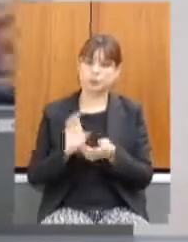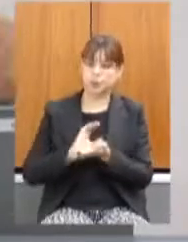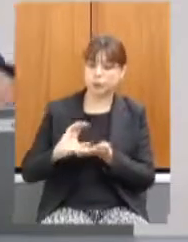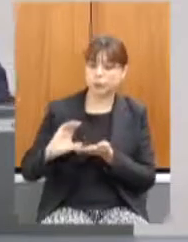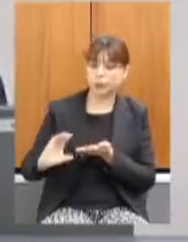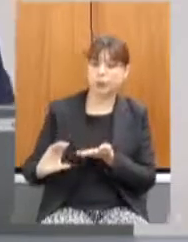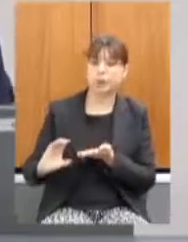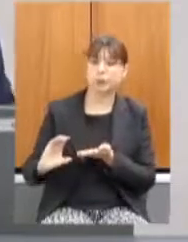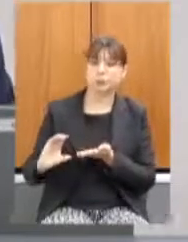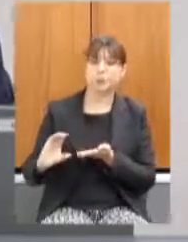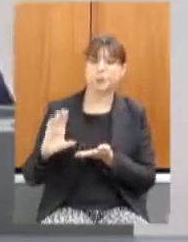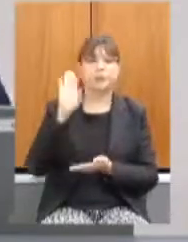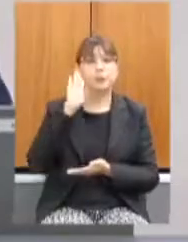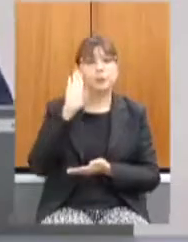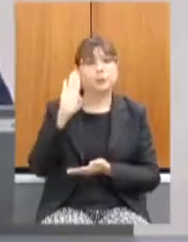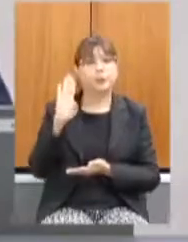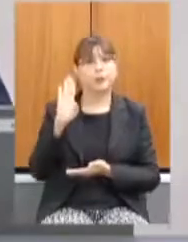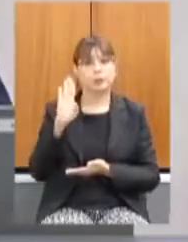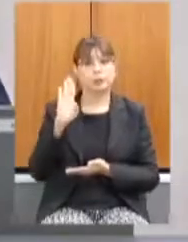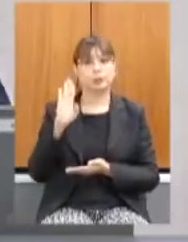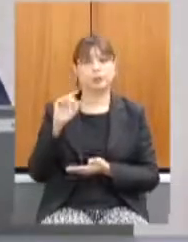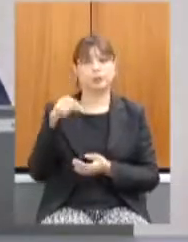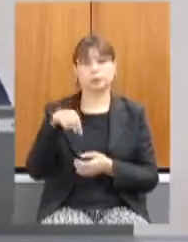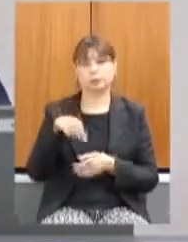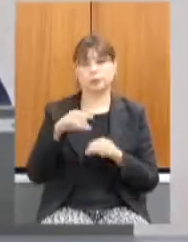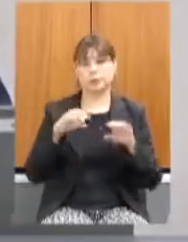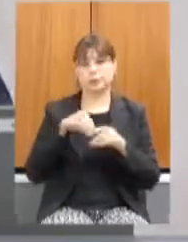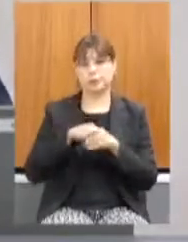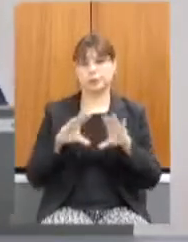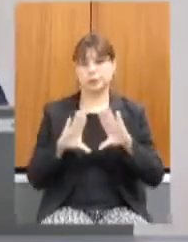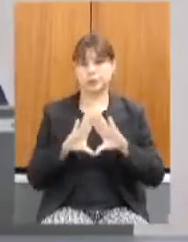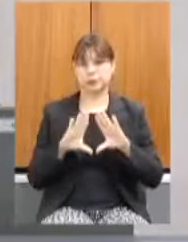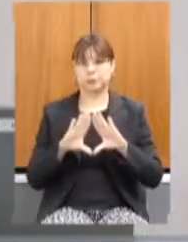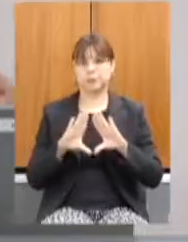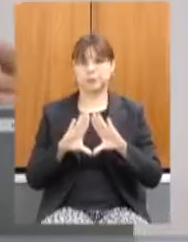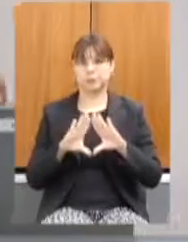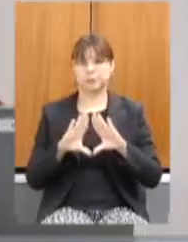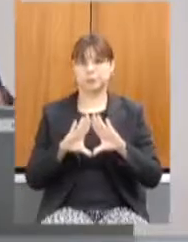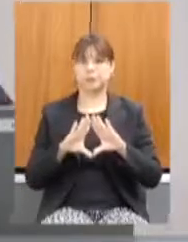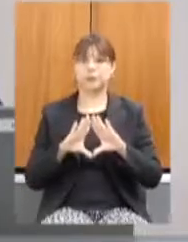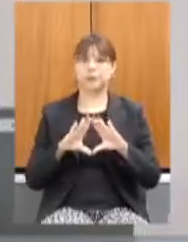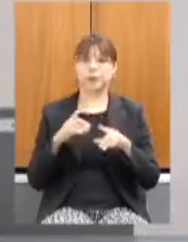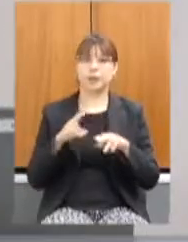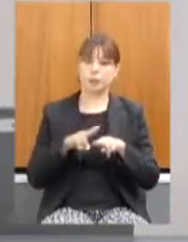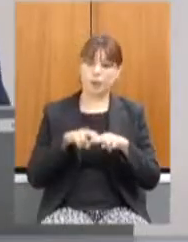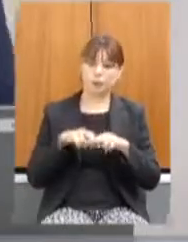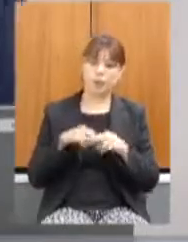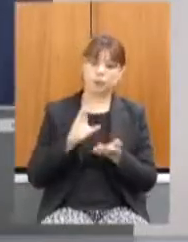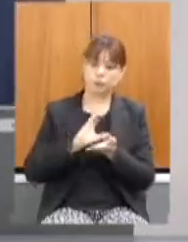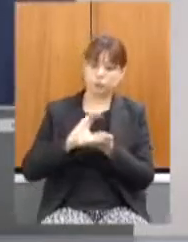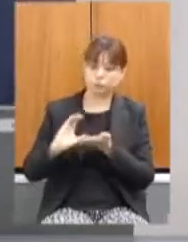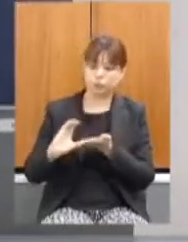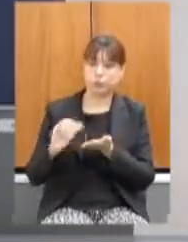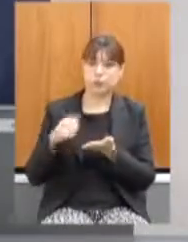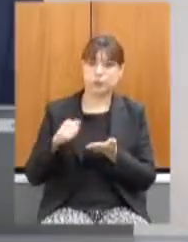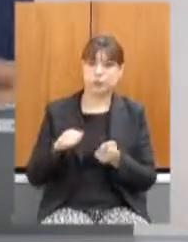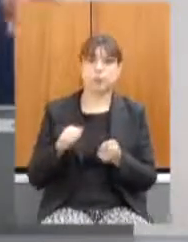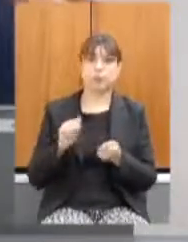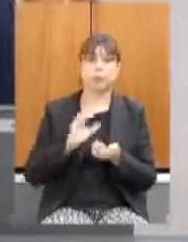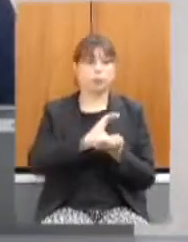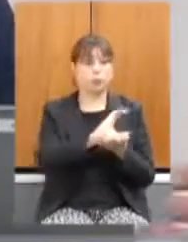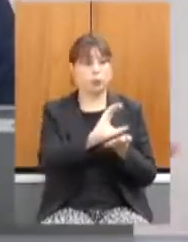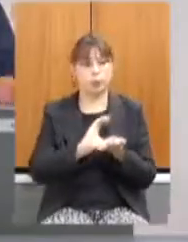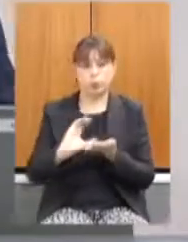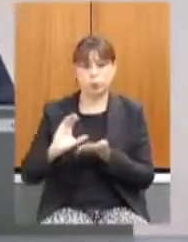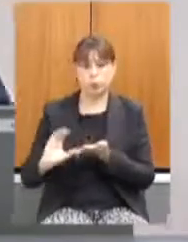inclusive por esta casa através aí da realocação de recursos que nós tivemos das nossas emendas